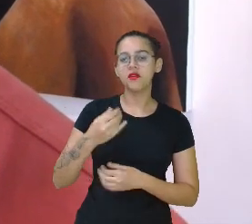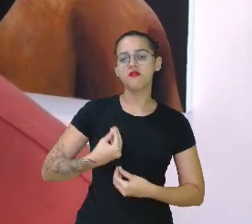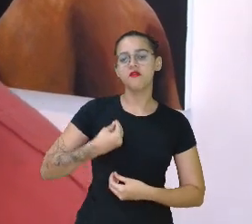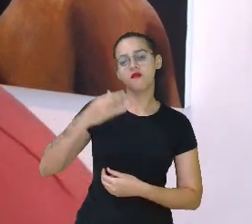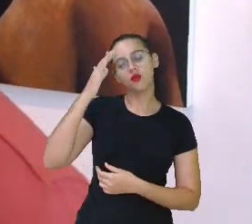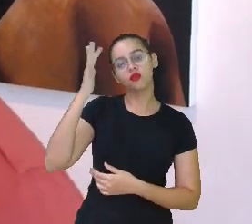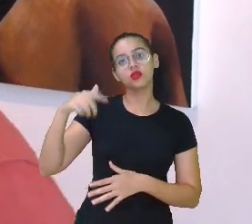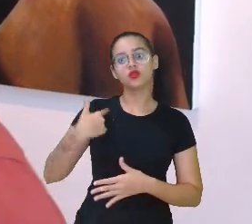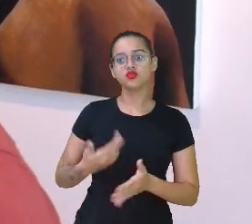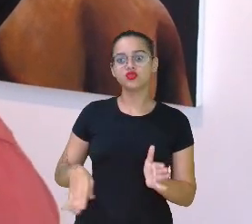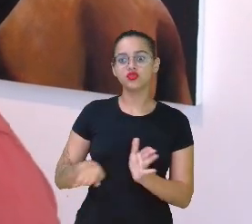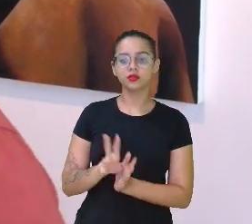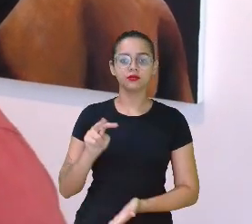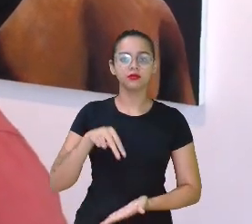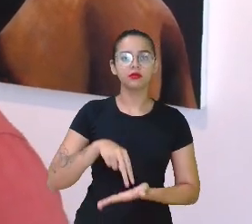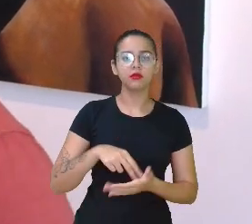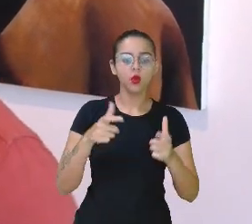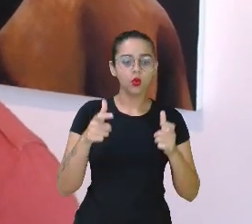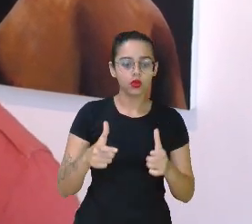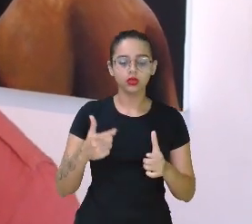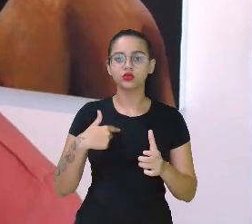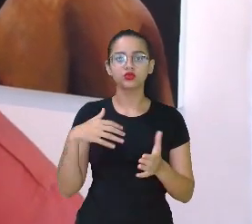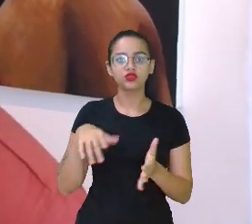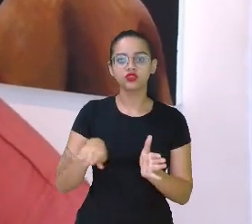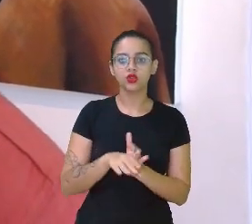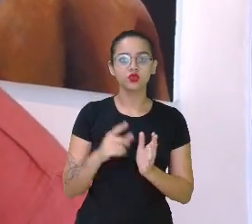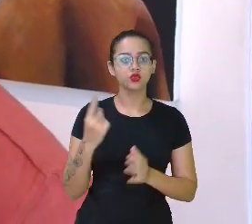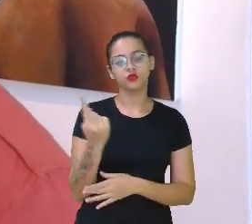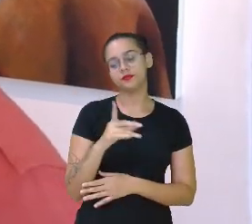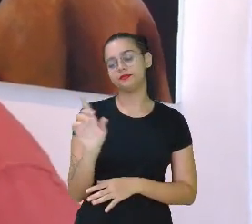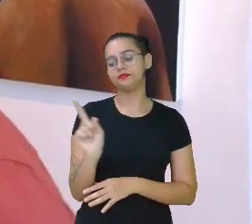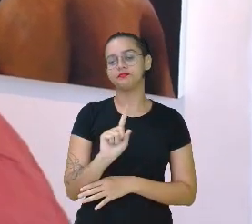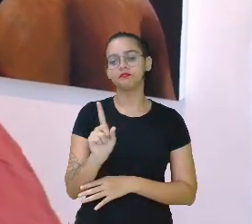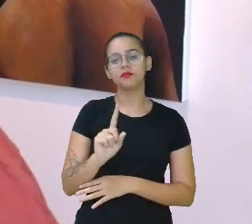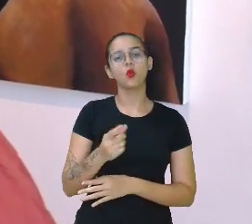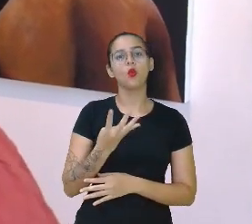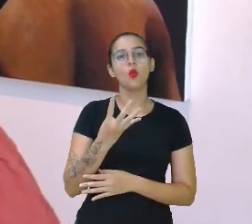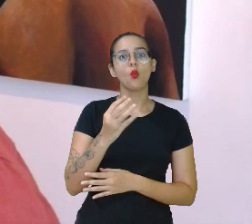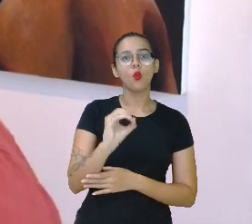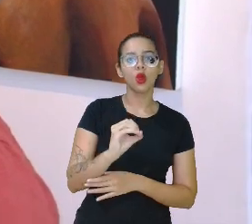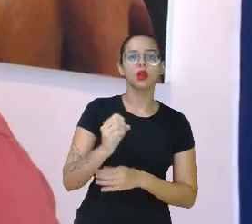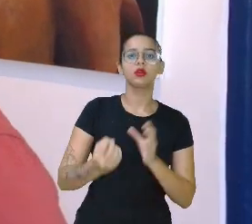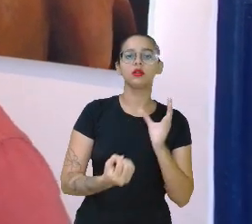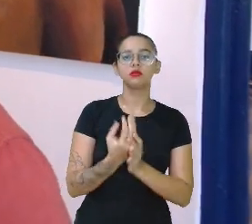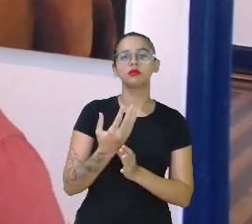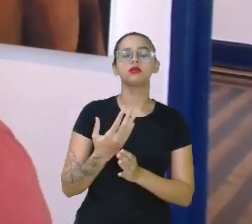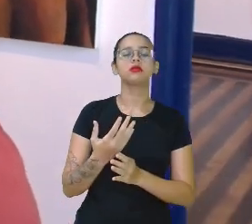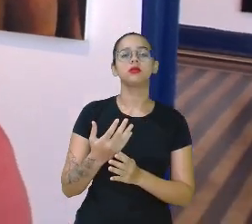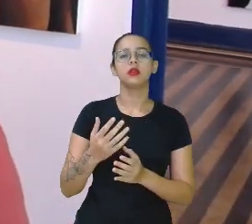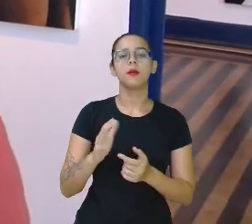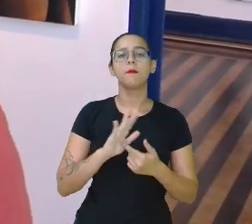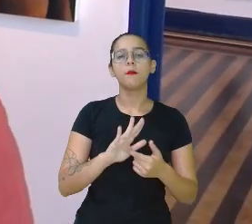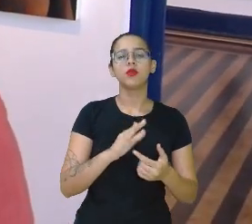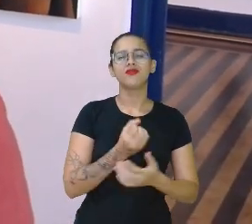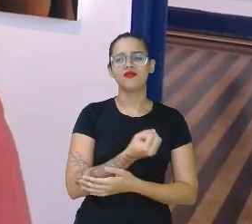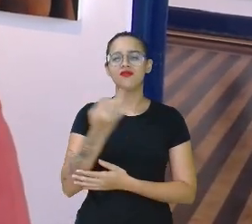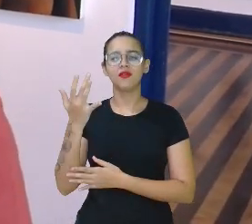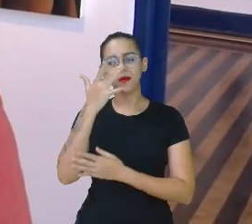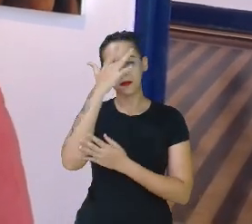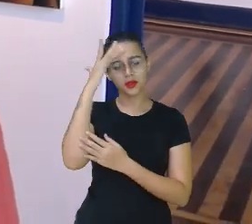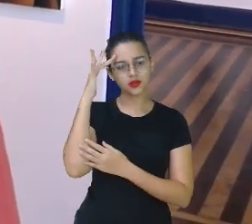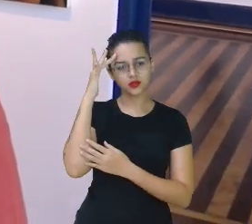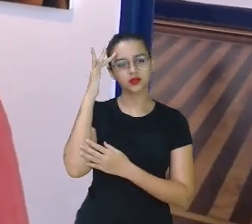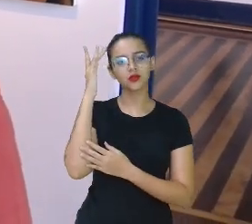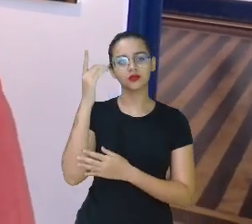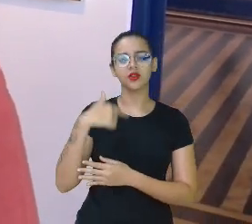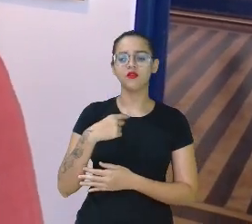aqui num espaço como esse, eu não estou chegando só. São 40 obras que retratam milhares de pessoas. Então, eu não falo só